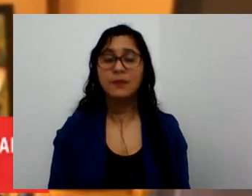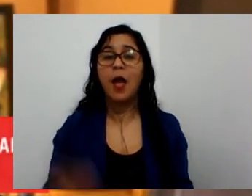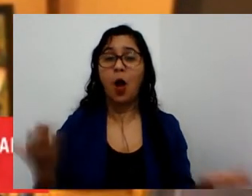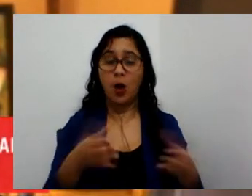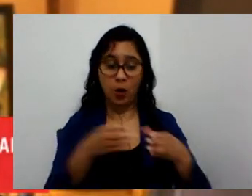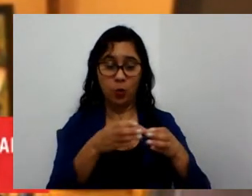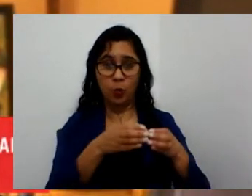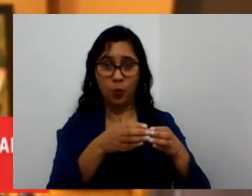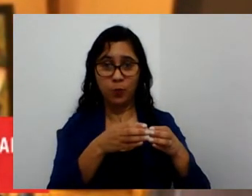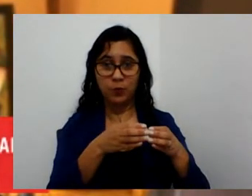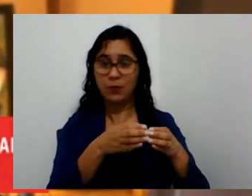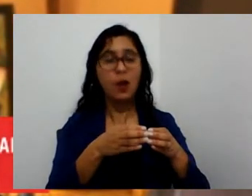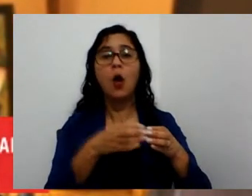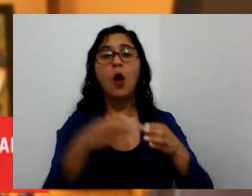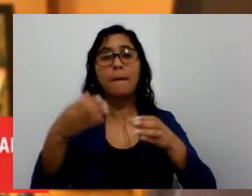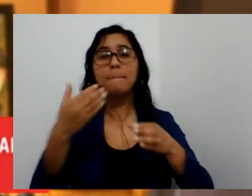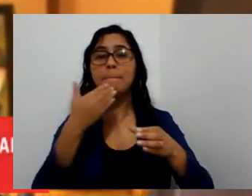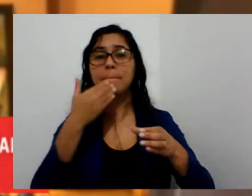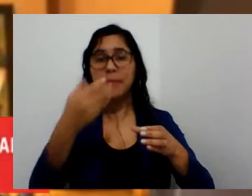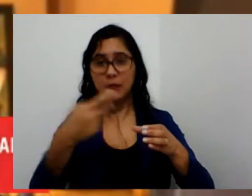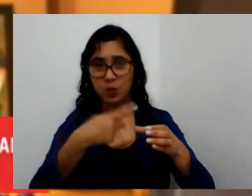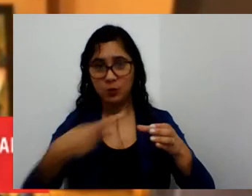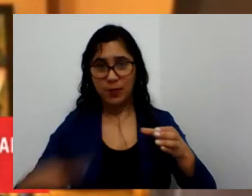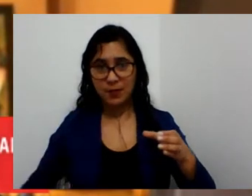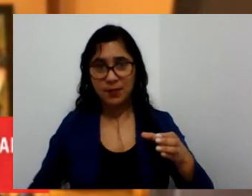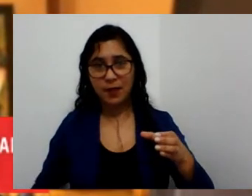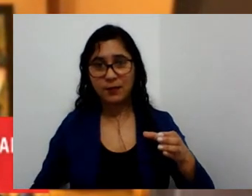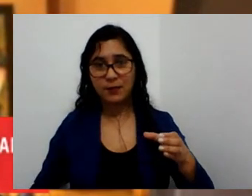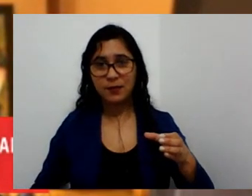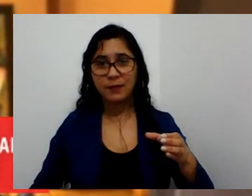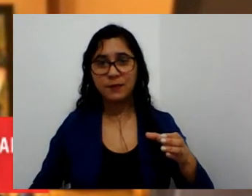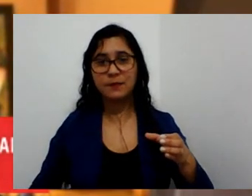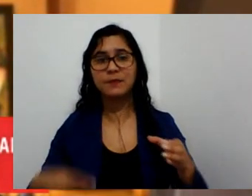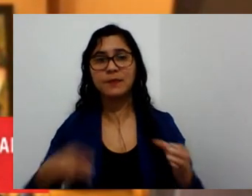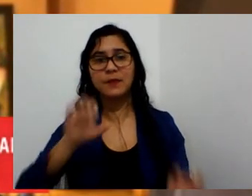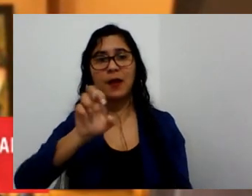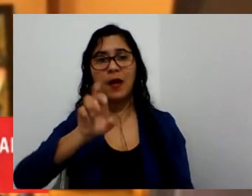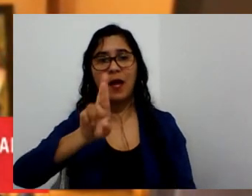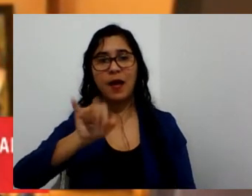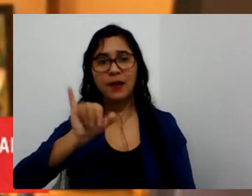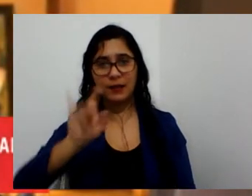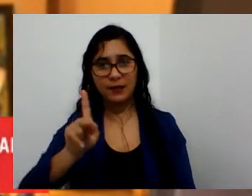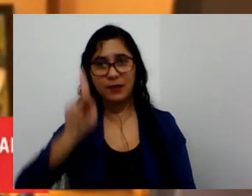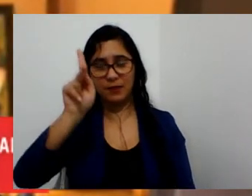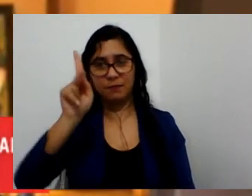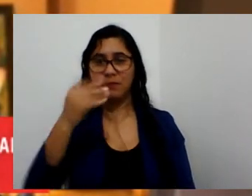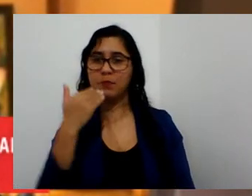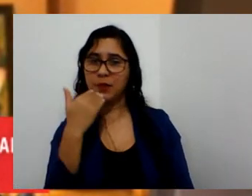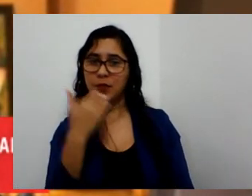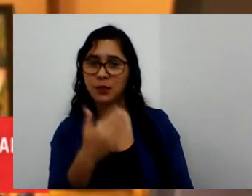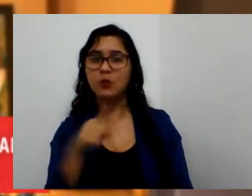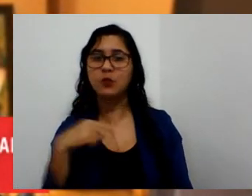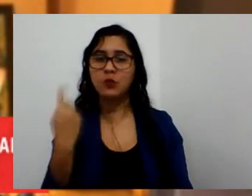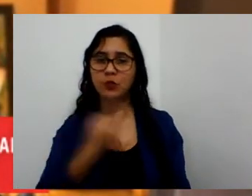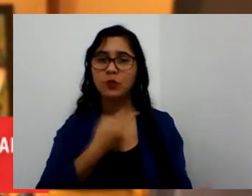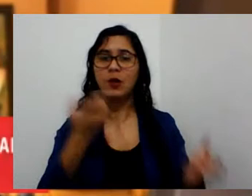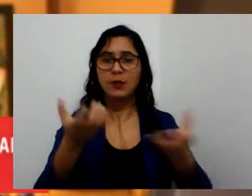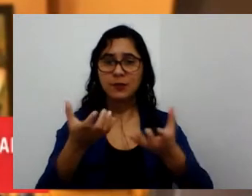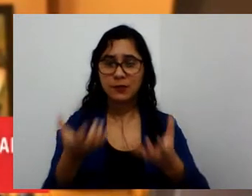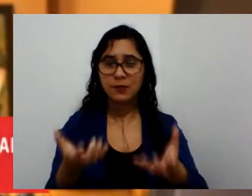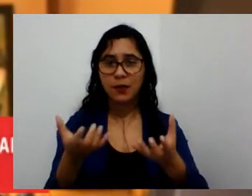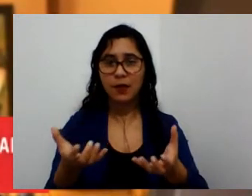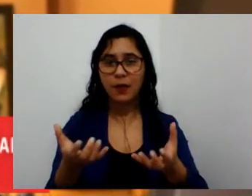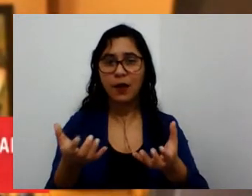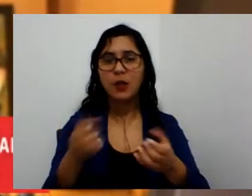comissão, a pedido do presidente da comissão técnico-executiva, o Eric Lázaro de Mello, eu gostaria de dar algumas, fazer